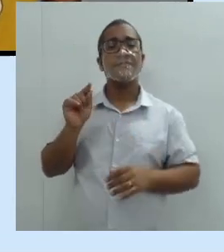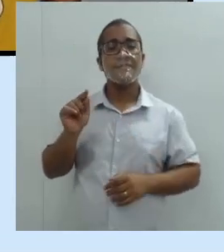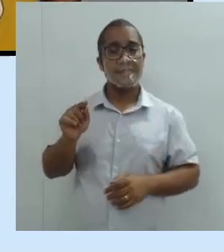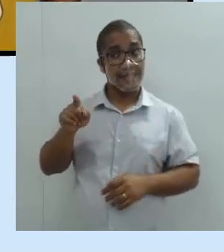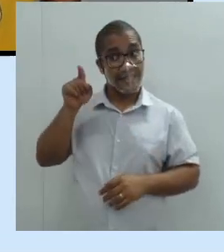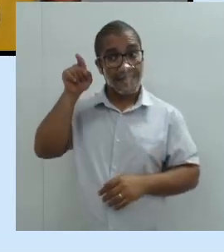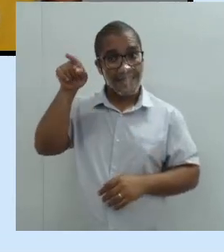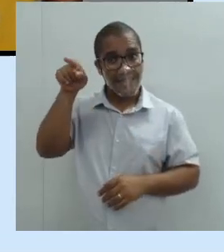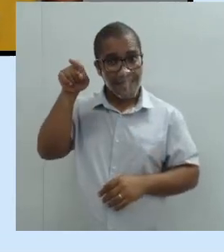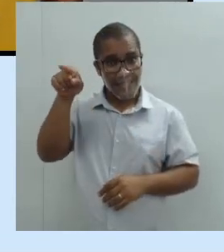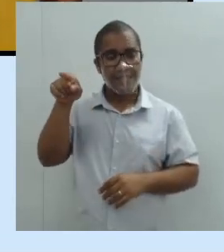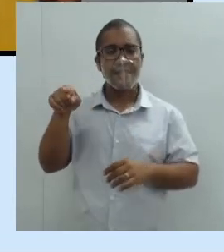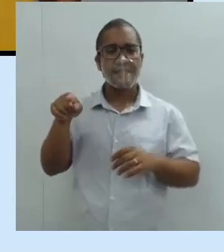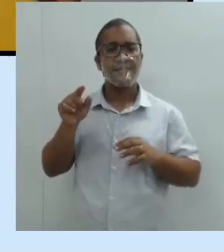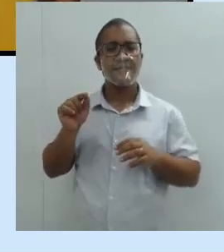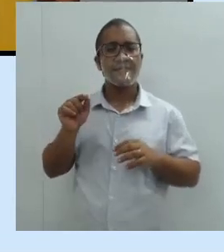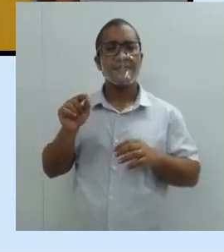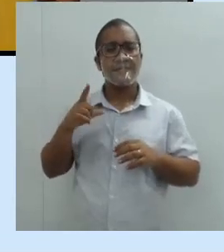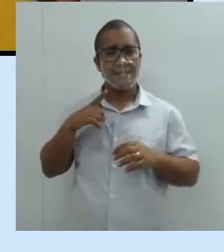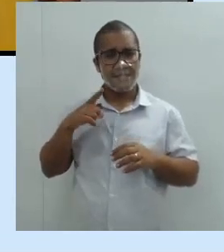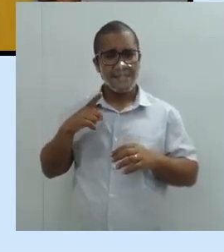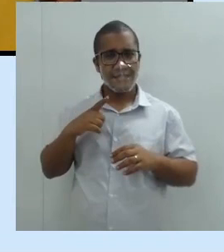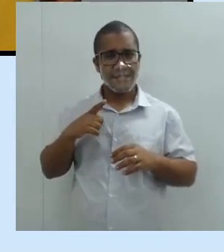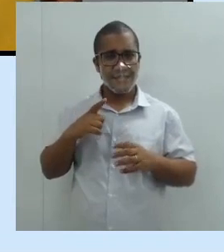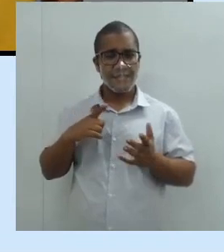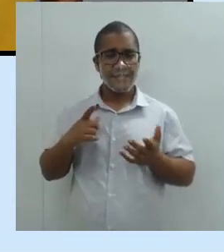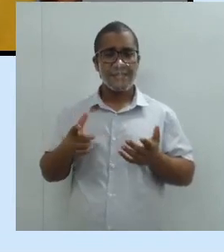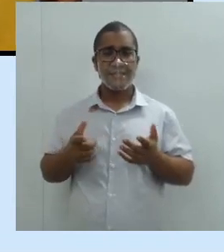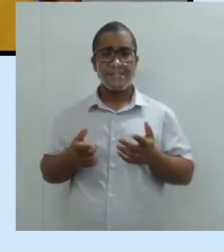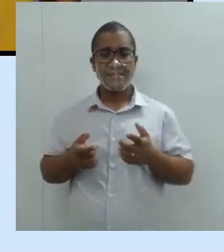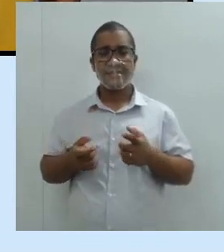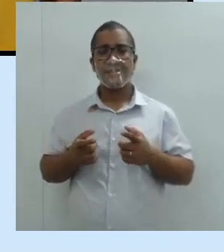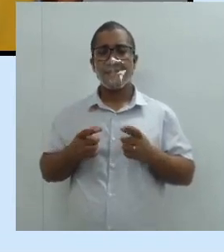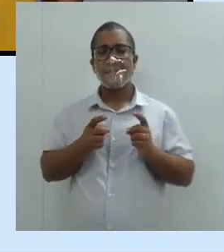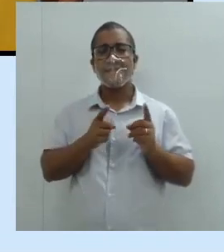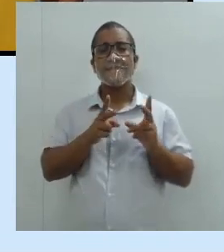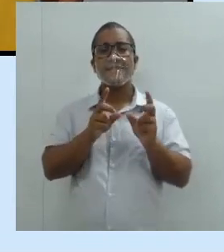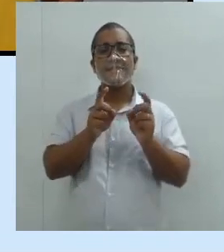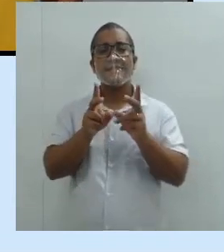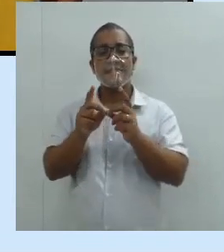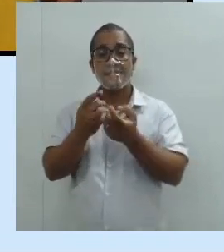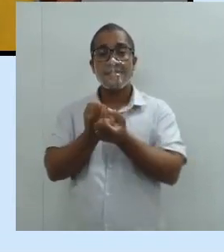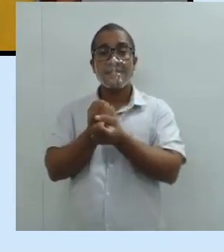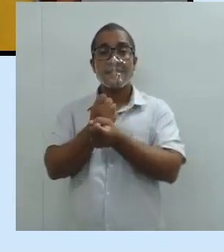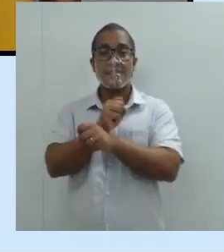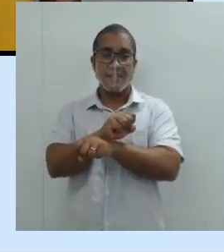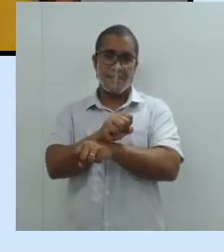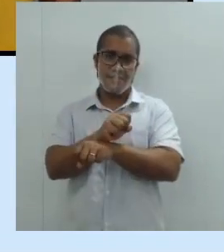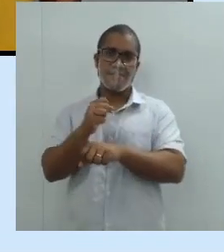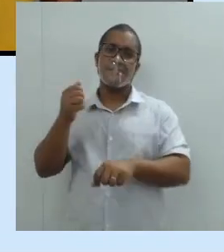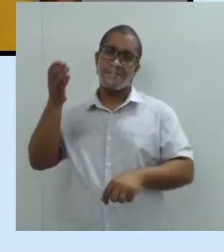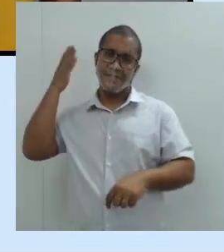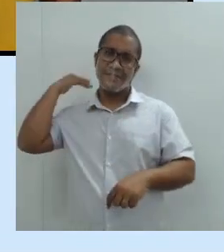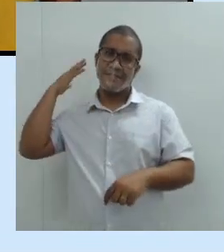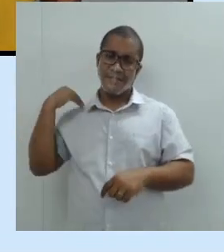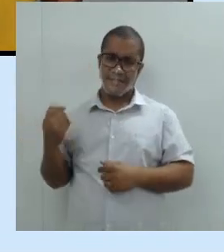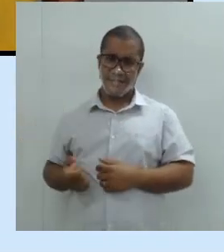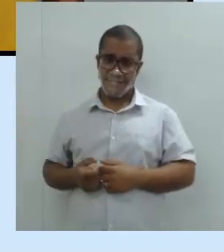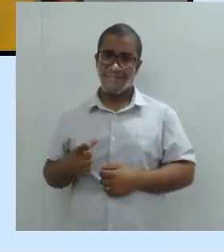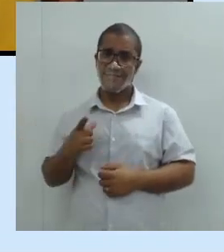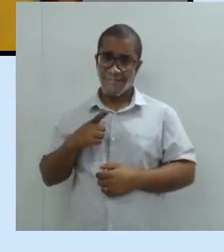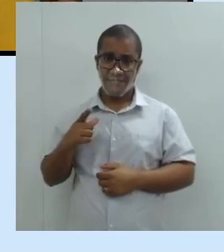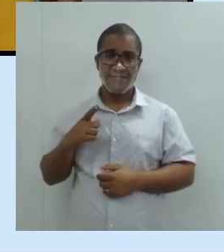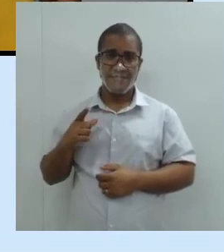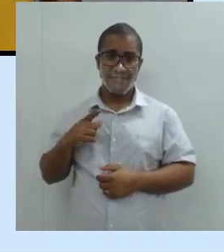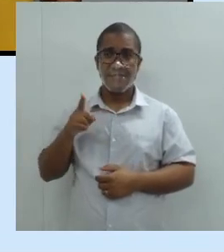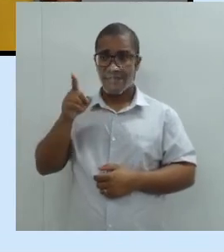aquele mercado ali da Ribeira era onde havia o contrabando e venda de escravos no período, na era colonial